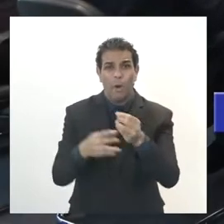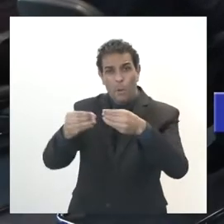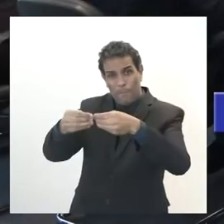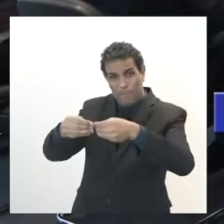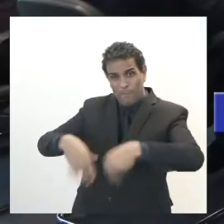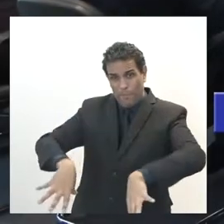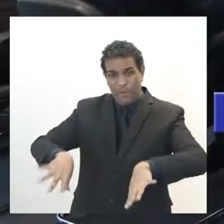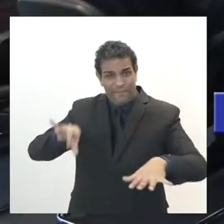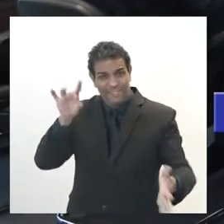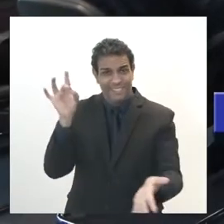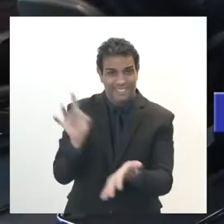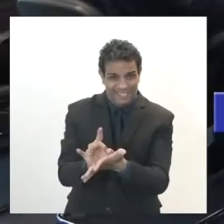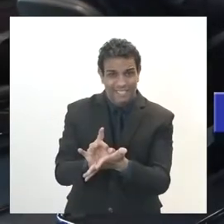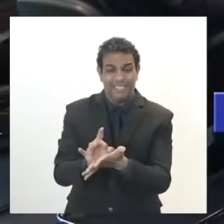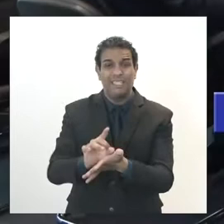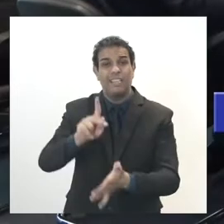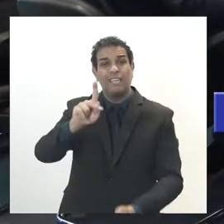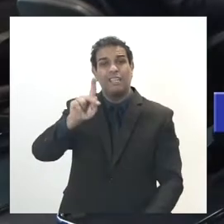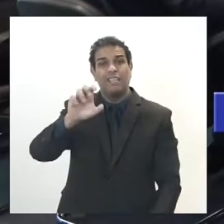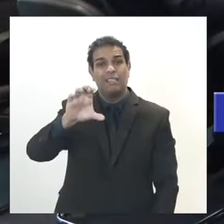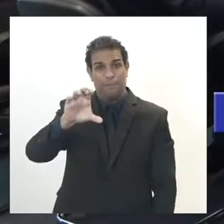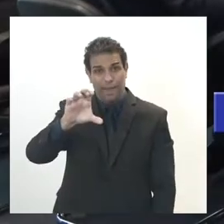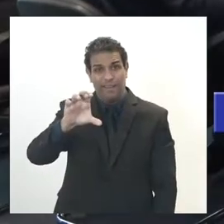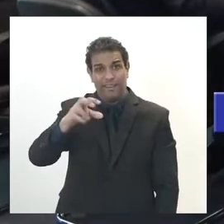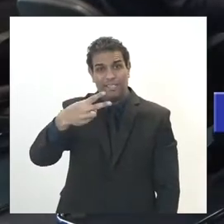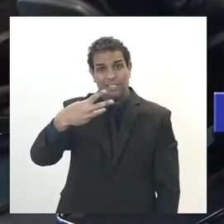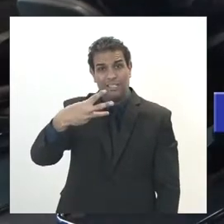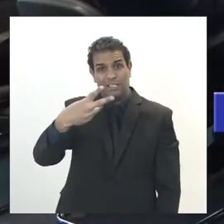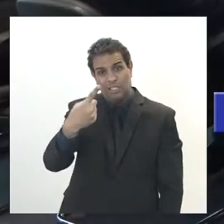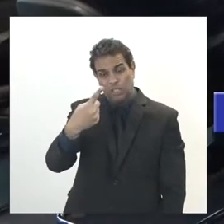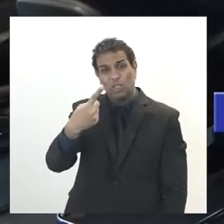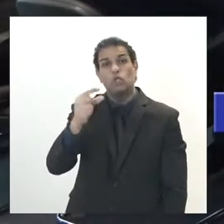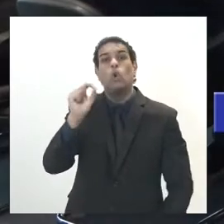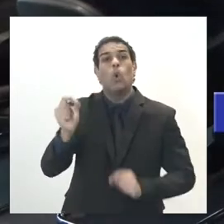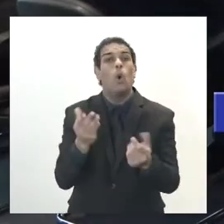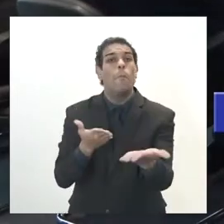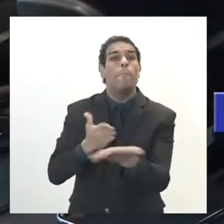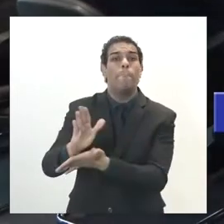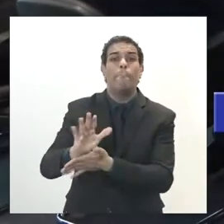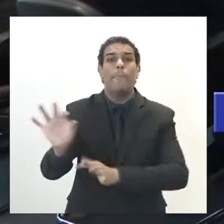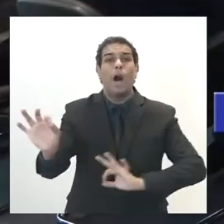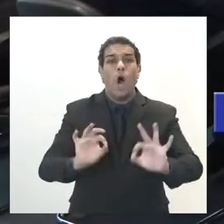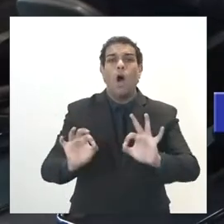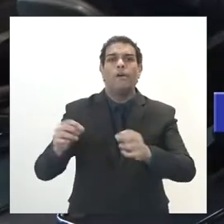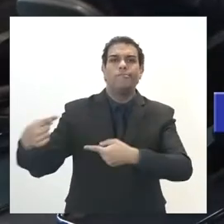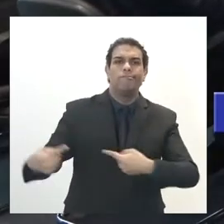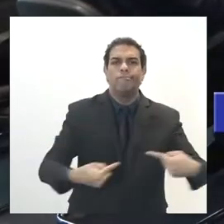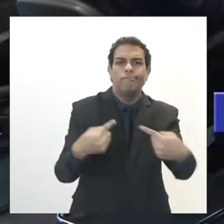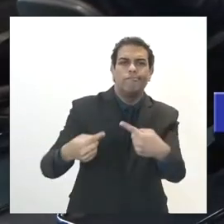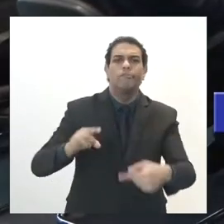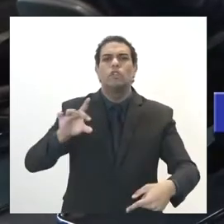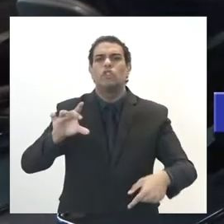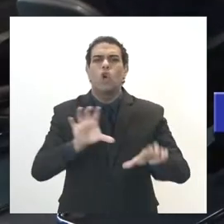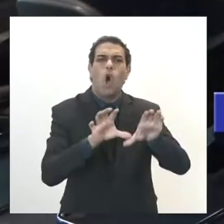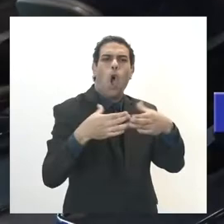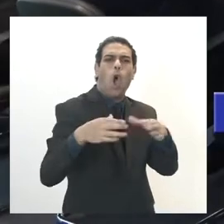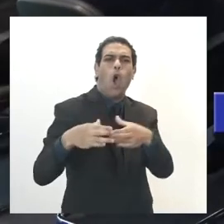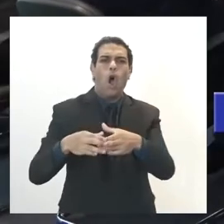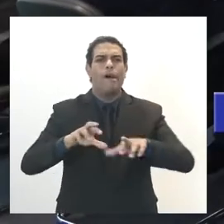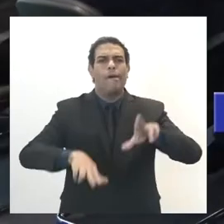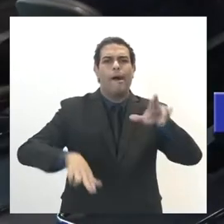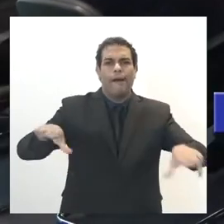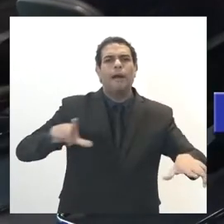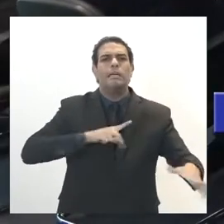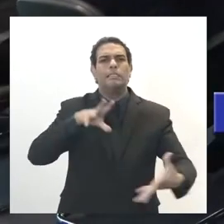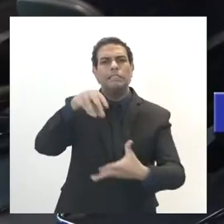O Grande prejudicado com a pele 32 se aprovada nesses termos não é apenas assim Estamos tratando de um debate meramente corporativa embora as